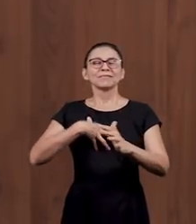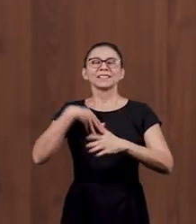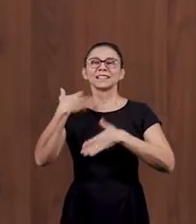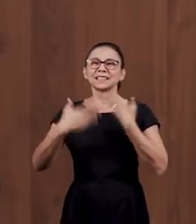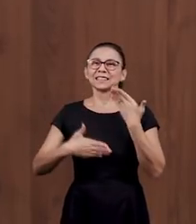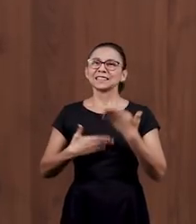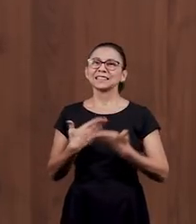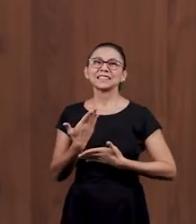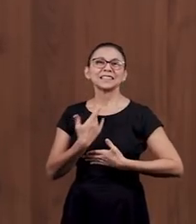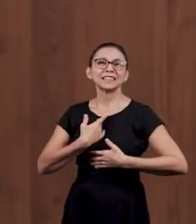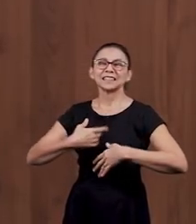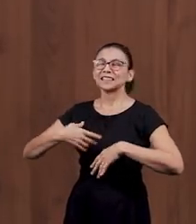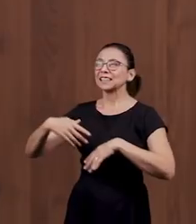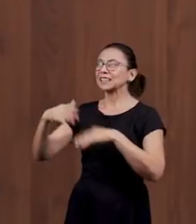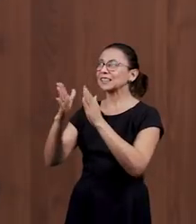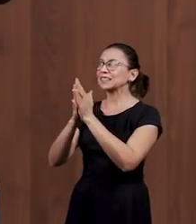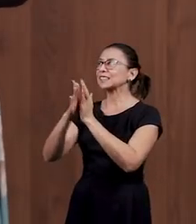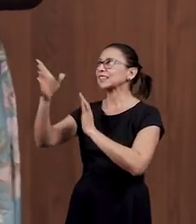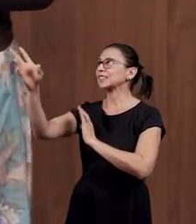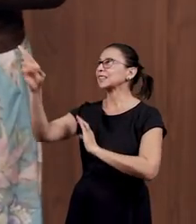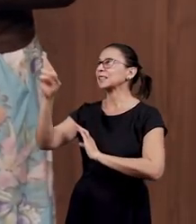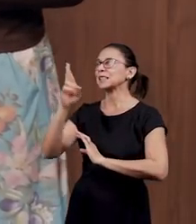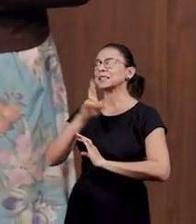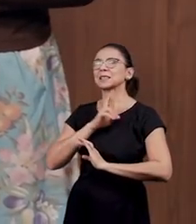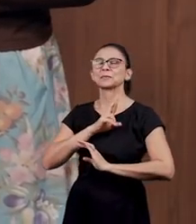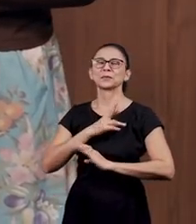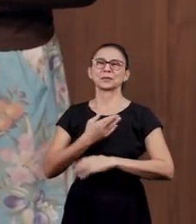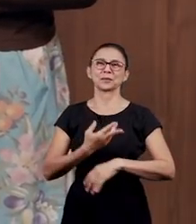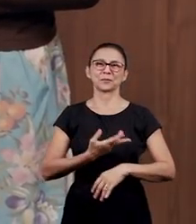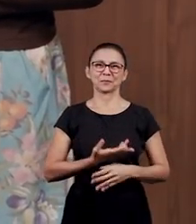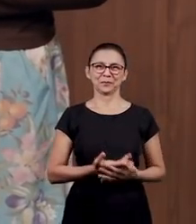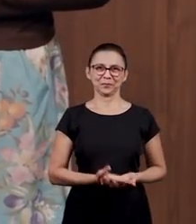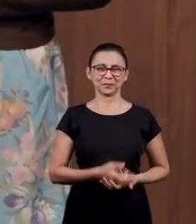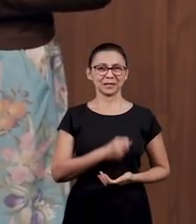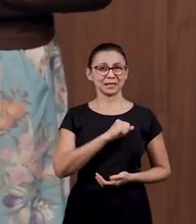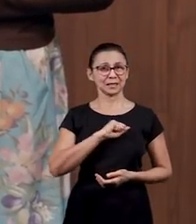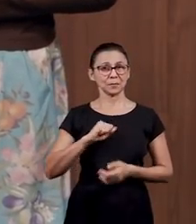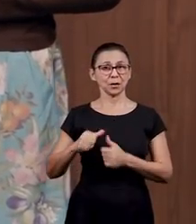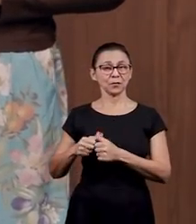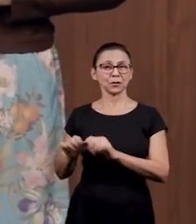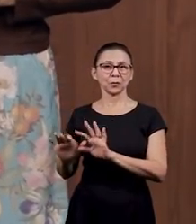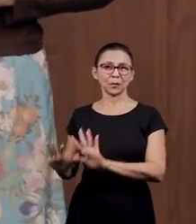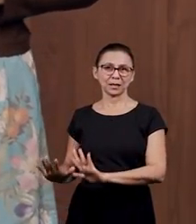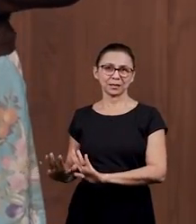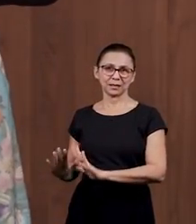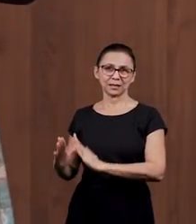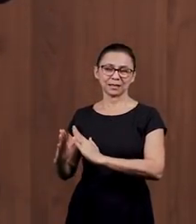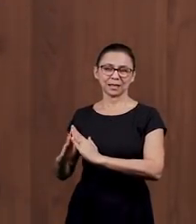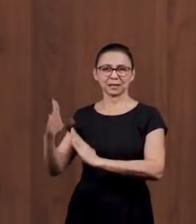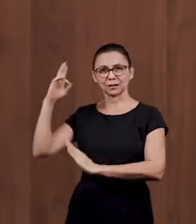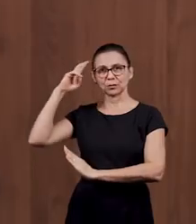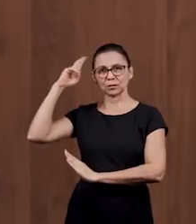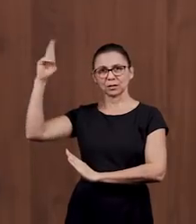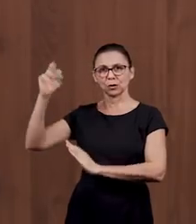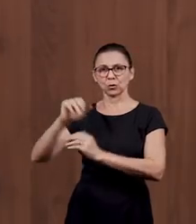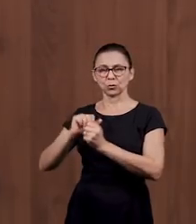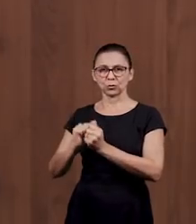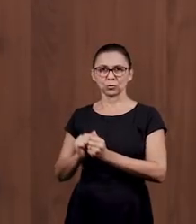ter respondido a oração. E Samuel, então, ficou ali no templo